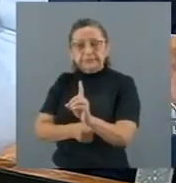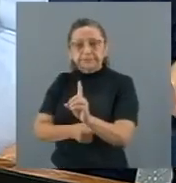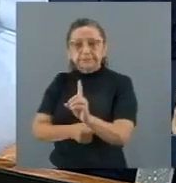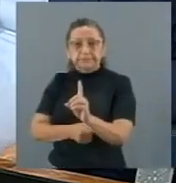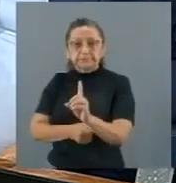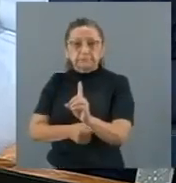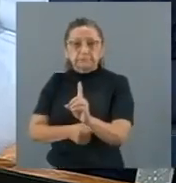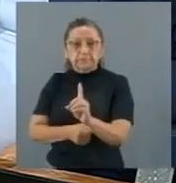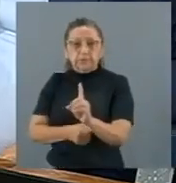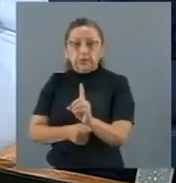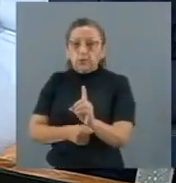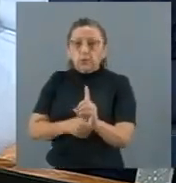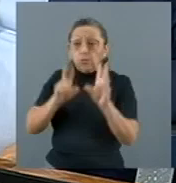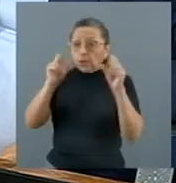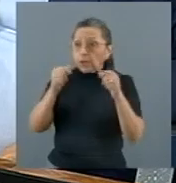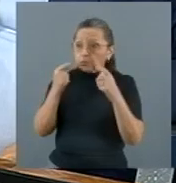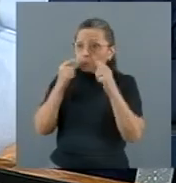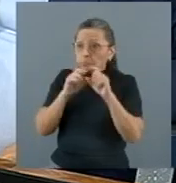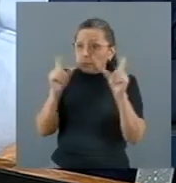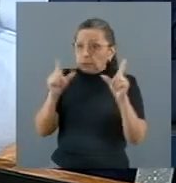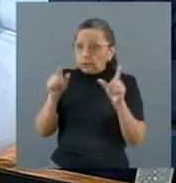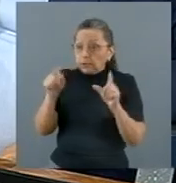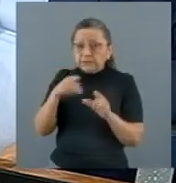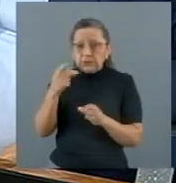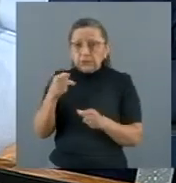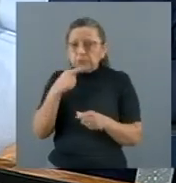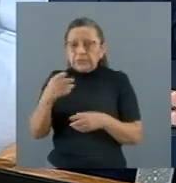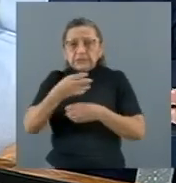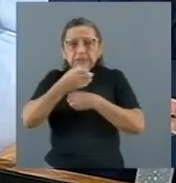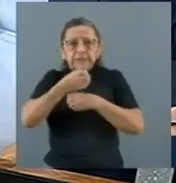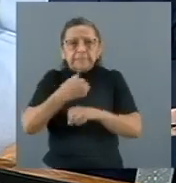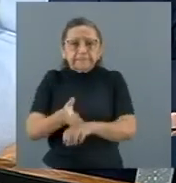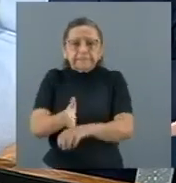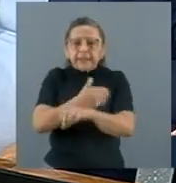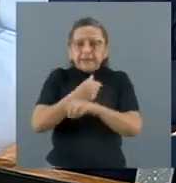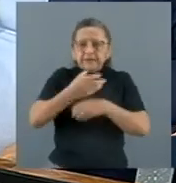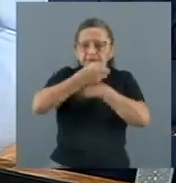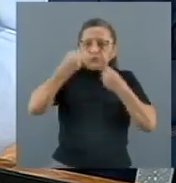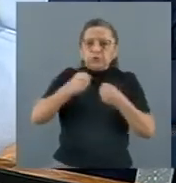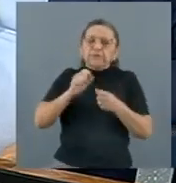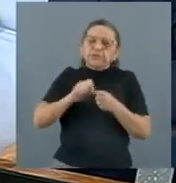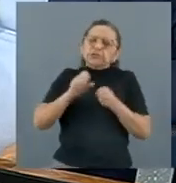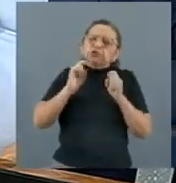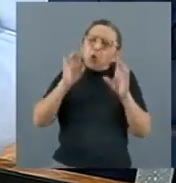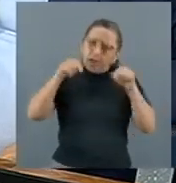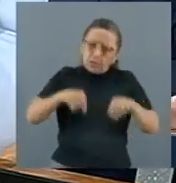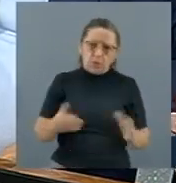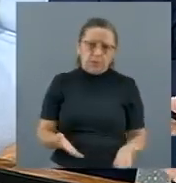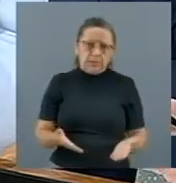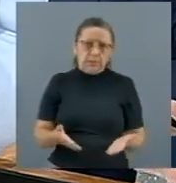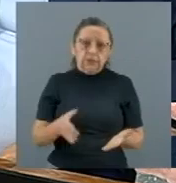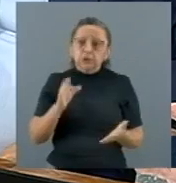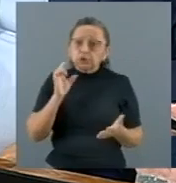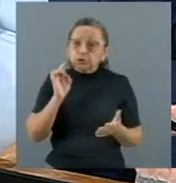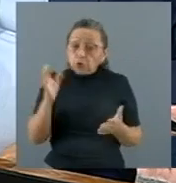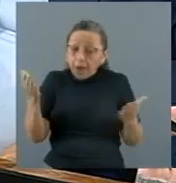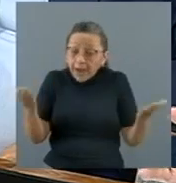caso rumoroso que disse, isso é censura prévia, eu vou fazer só dessa vez. Só dessa